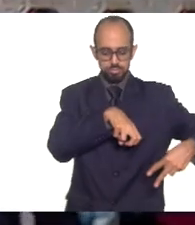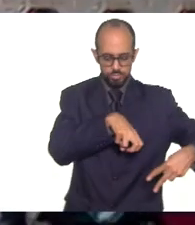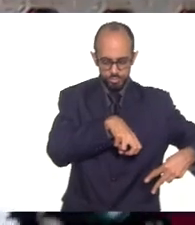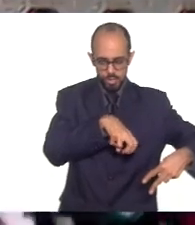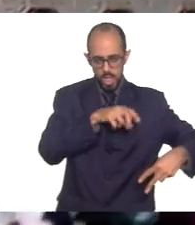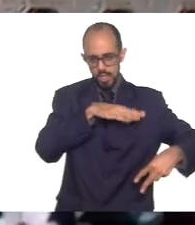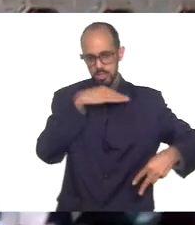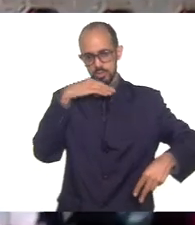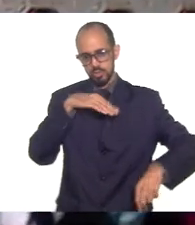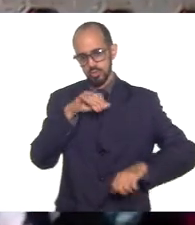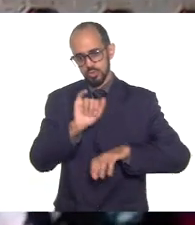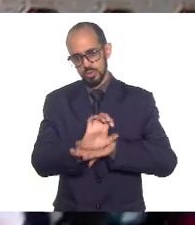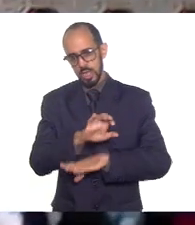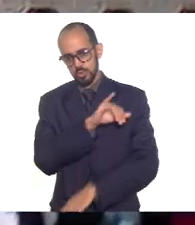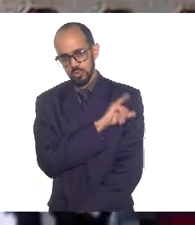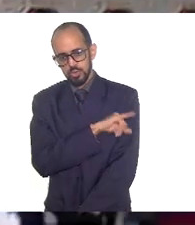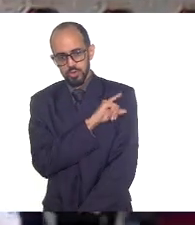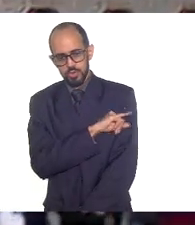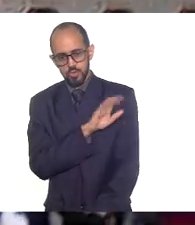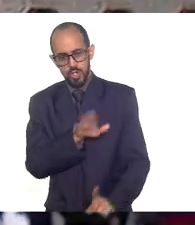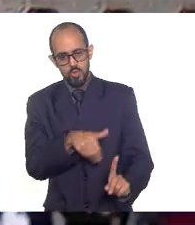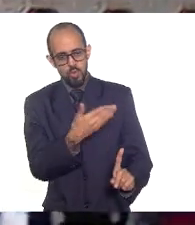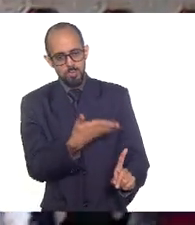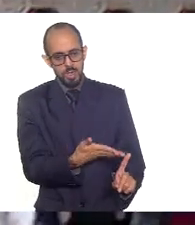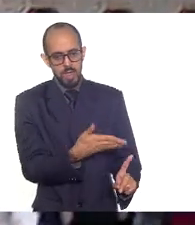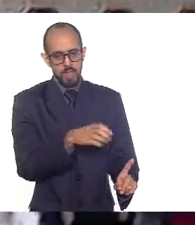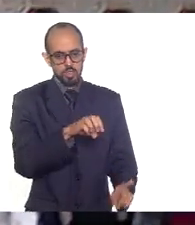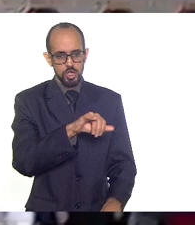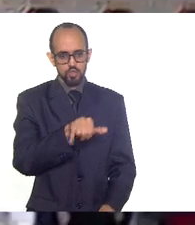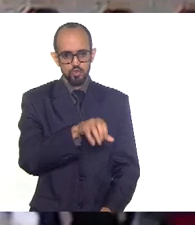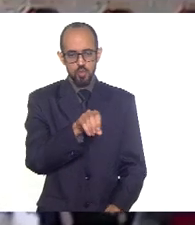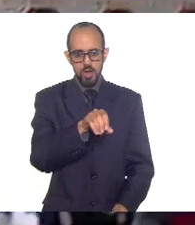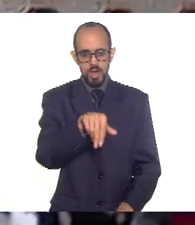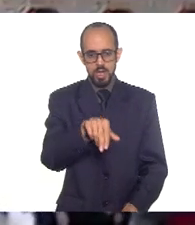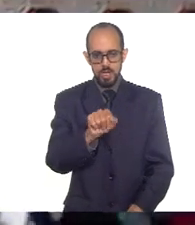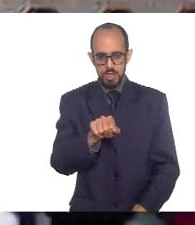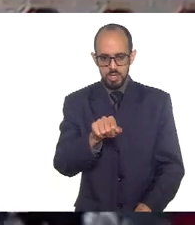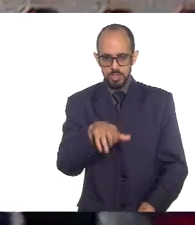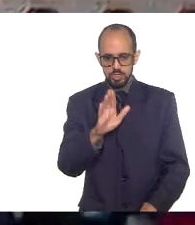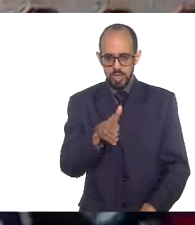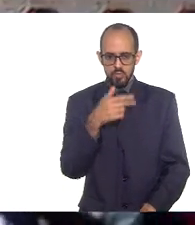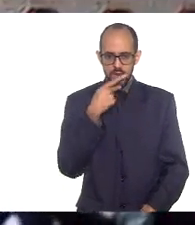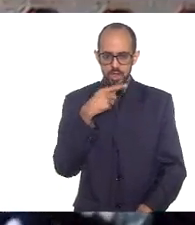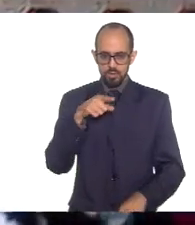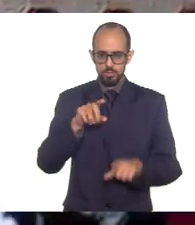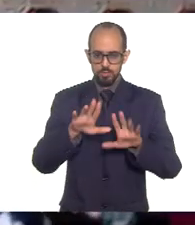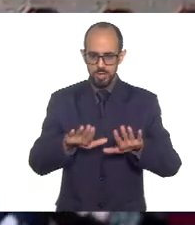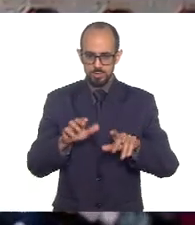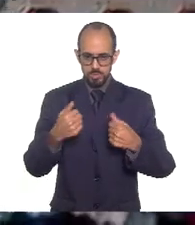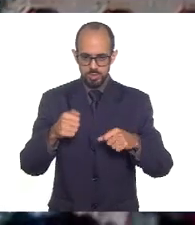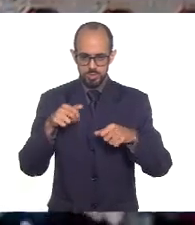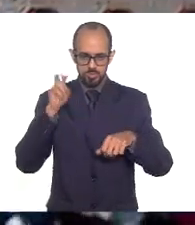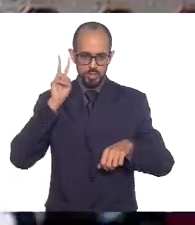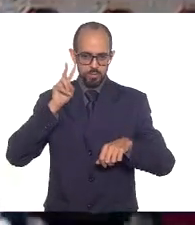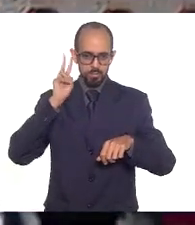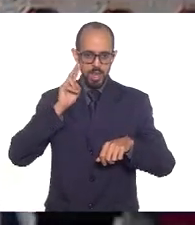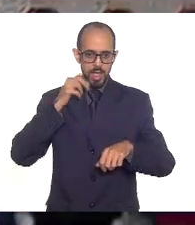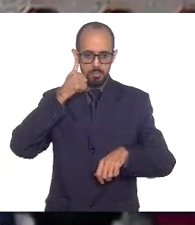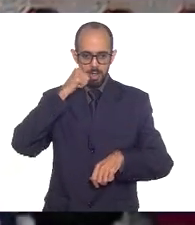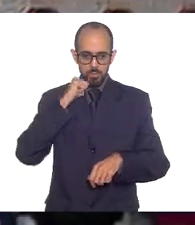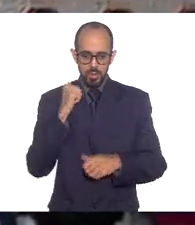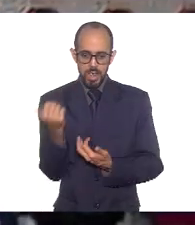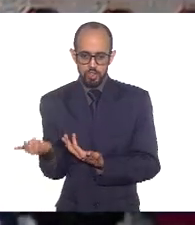estado do Rio de Janeiro esse doce homenageia Joana que aqui já foi dito mas vale lembrar uma jovem de 19 anos